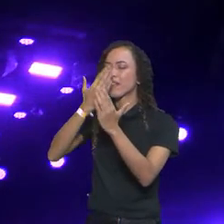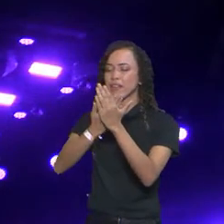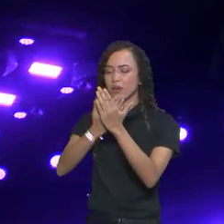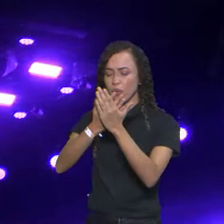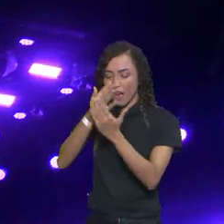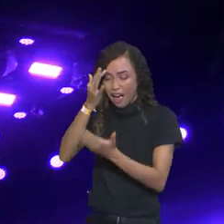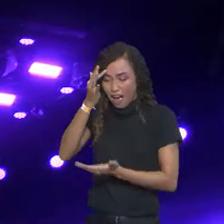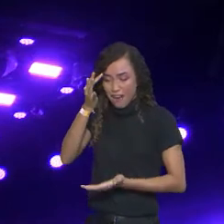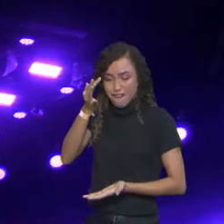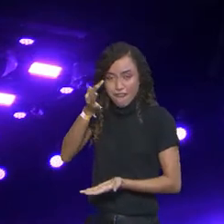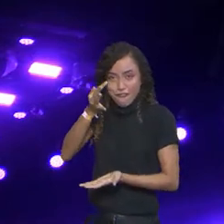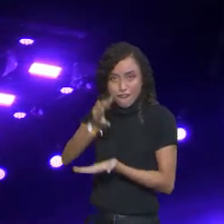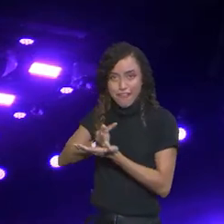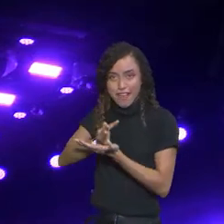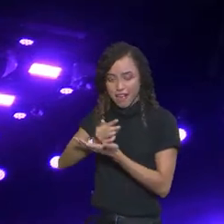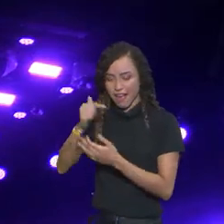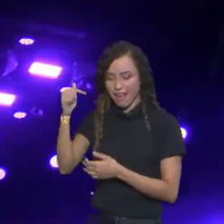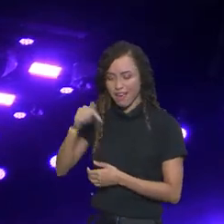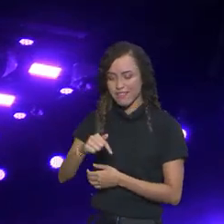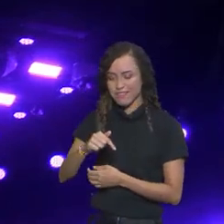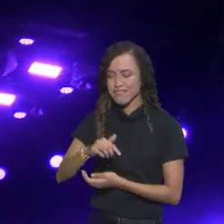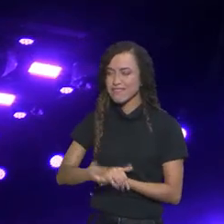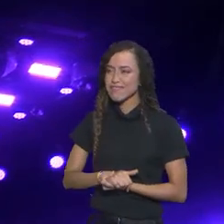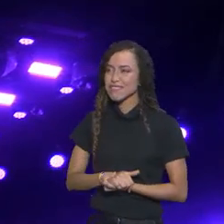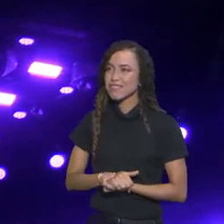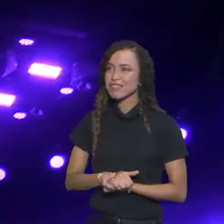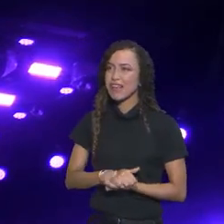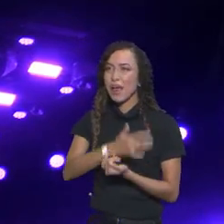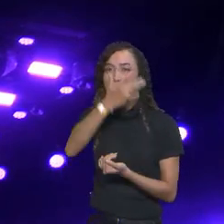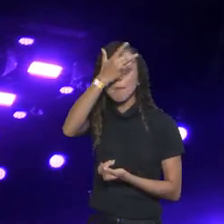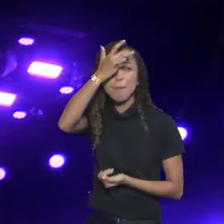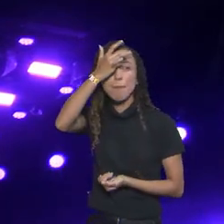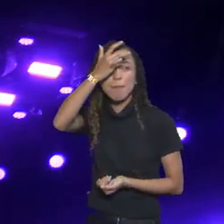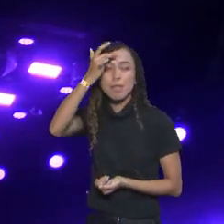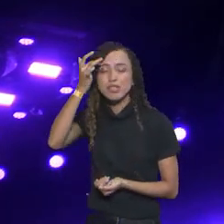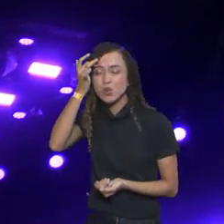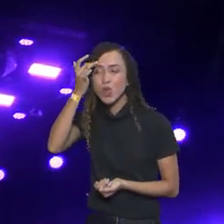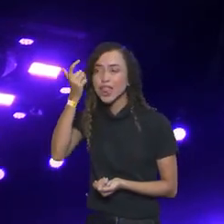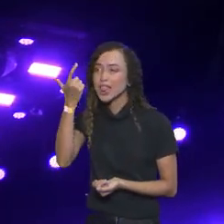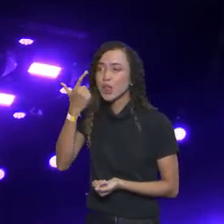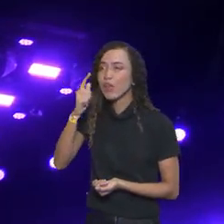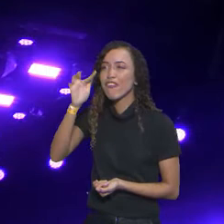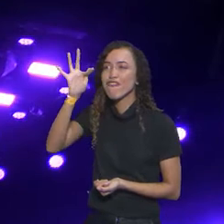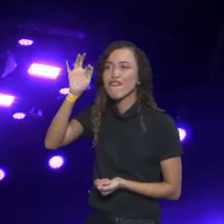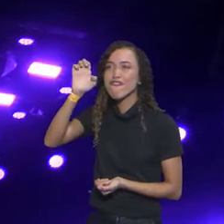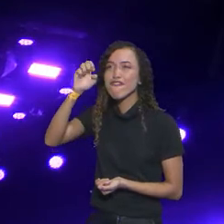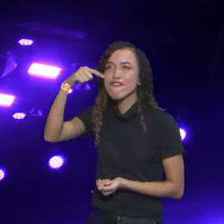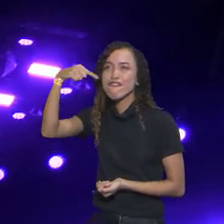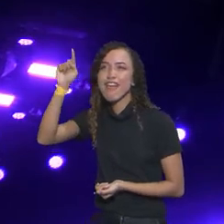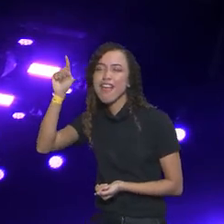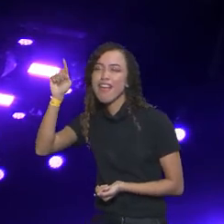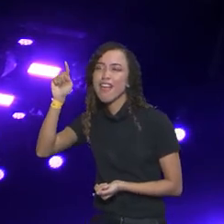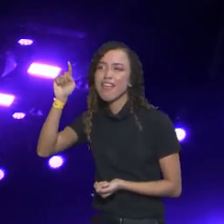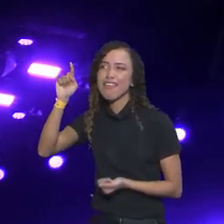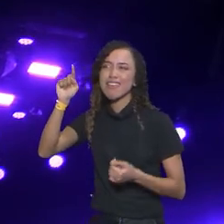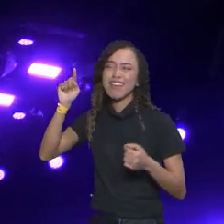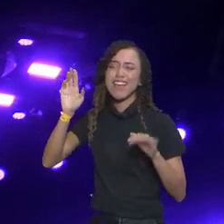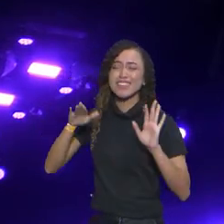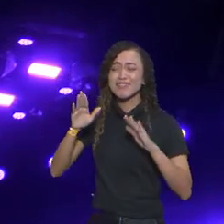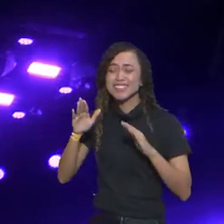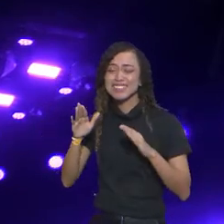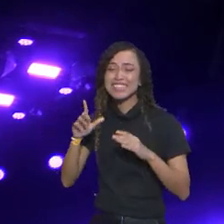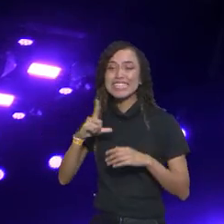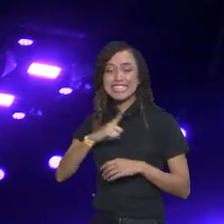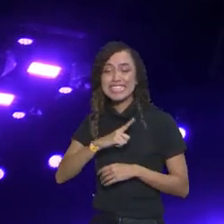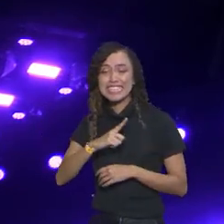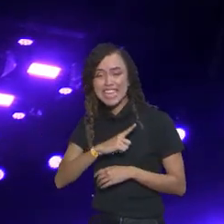a fé aqui nesse lugar por aqueles que não têm fé e aqueles que tem uma fé